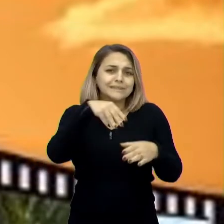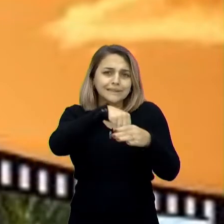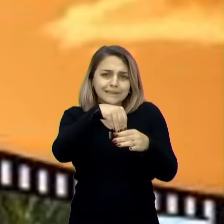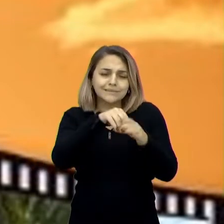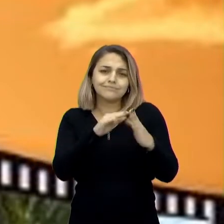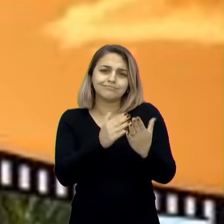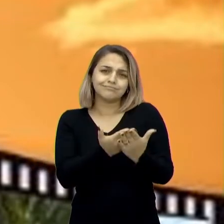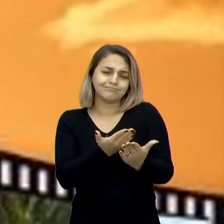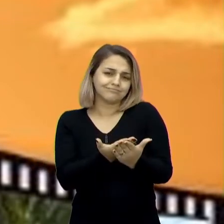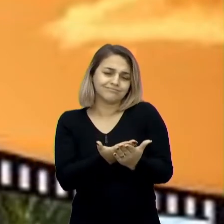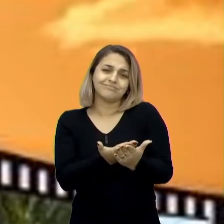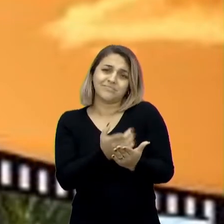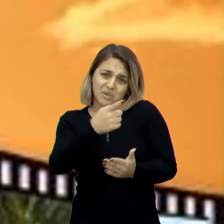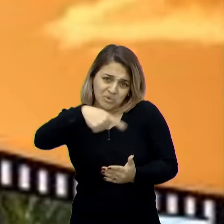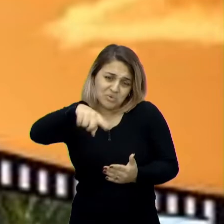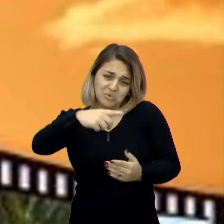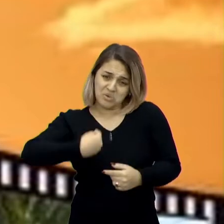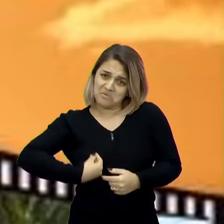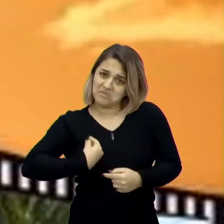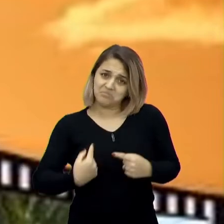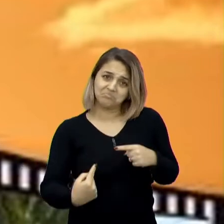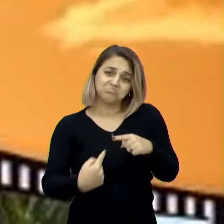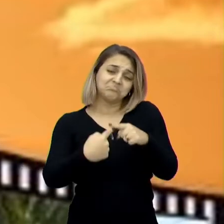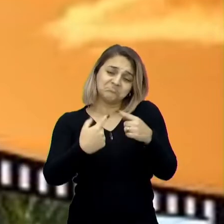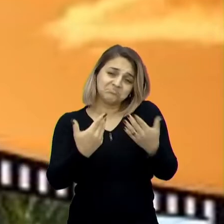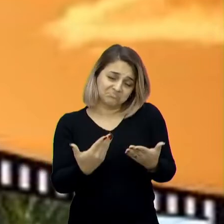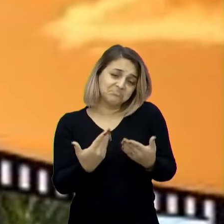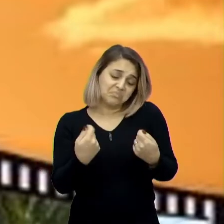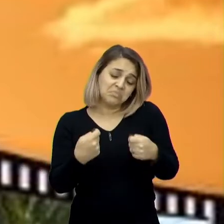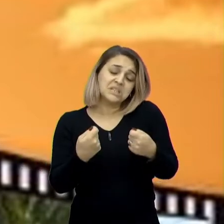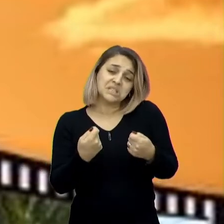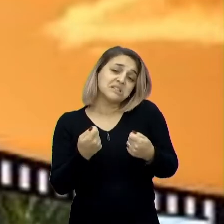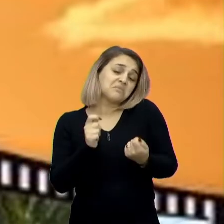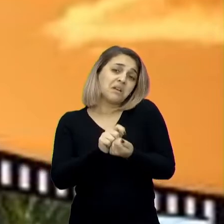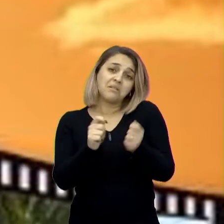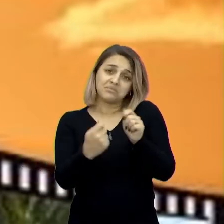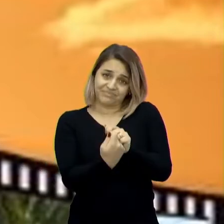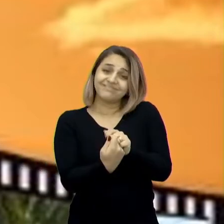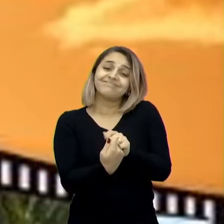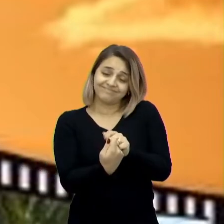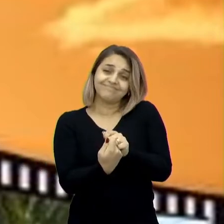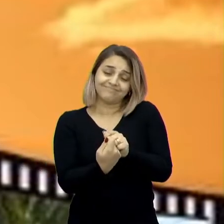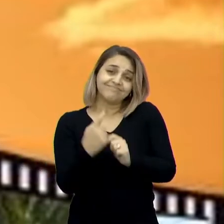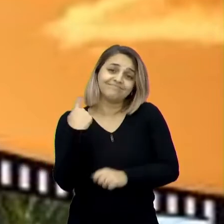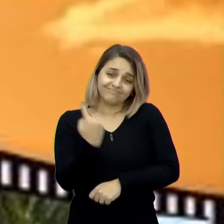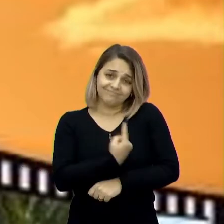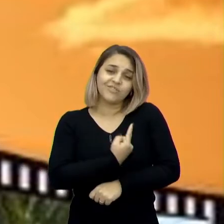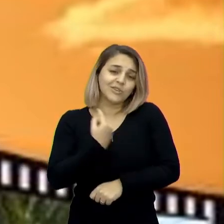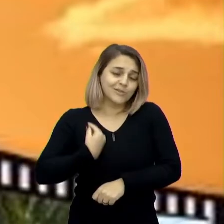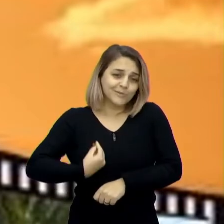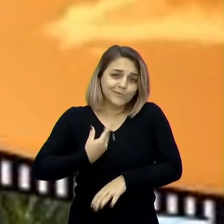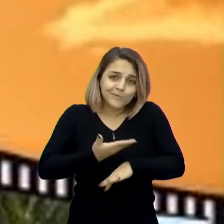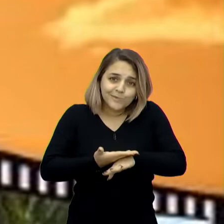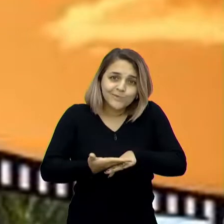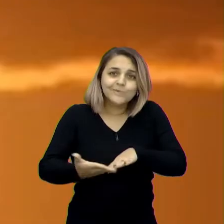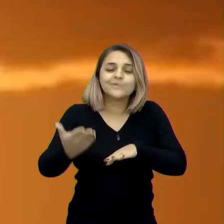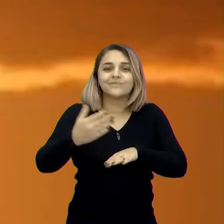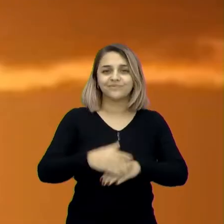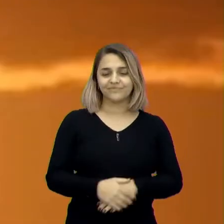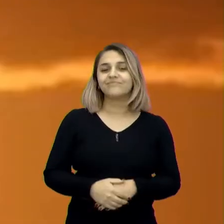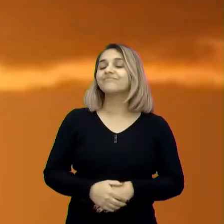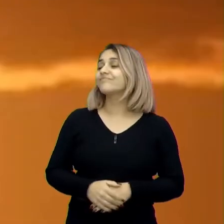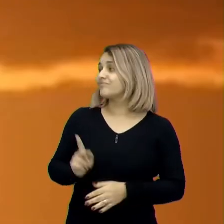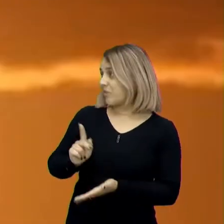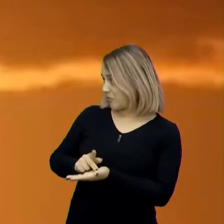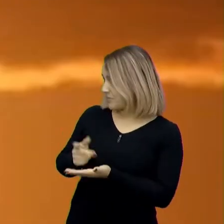unidade escolar, na realidade de vocês, a gente tem que lidar com o que a gente tem no nosso dia a dia. E esse vídeo, ele traz isso, né, Prof. Fernanda? Engraçado é que eu